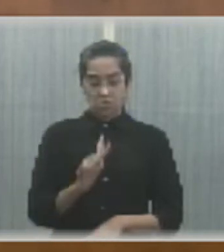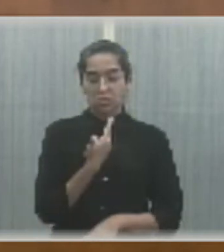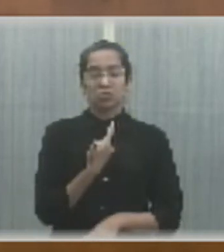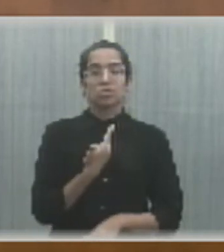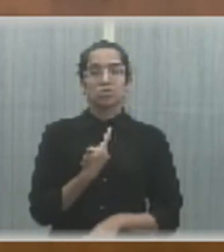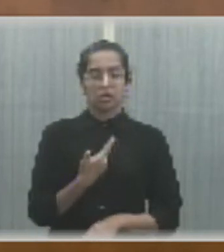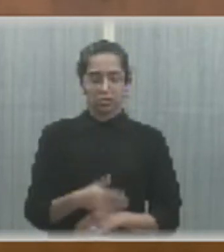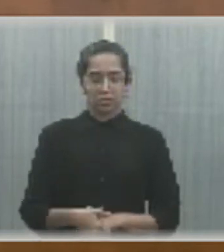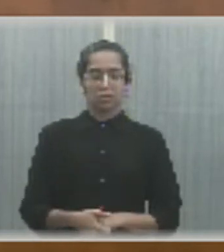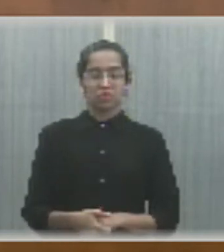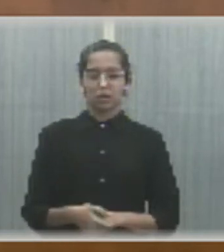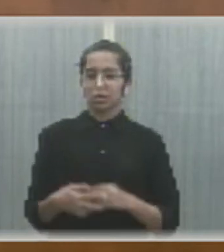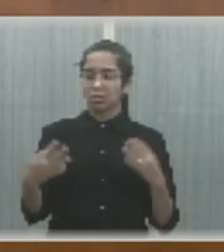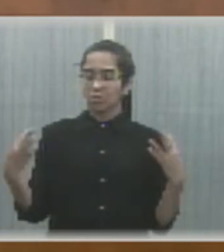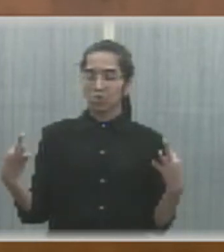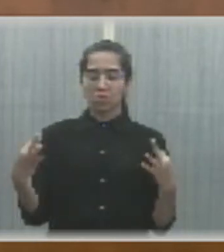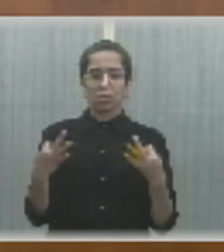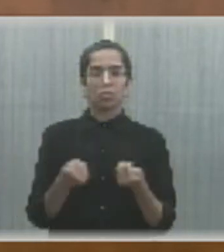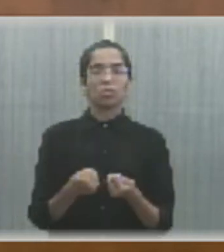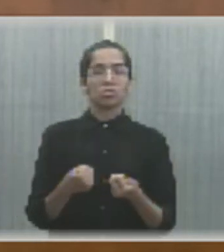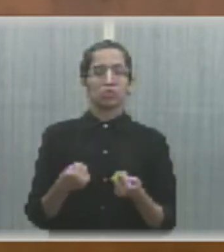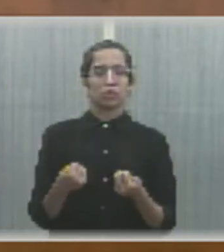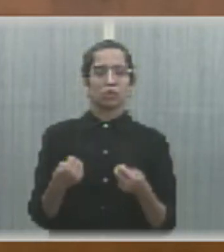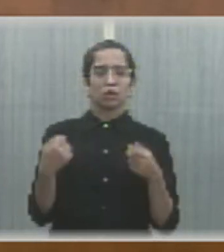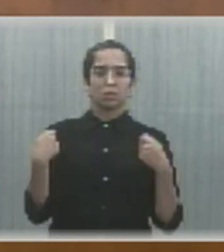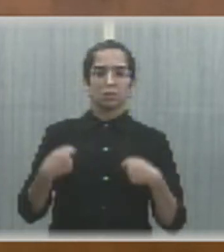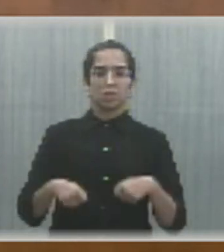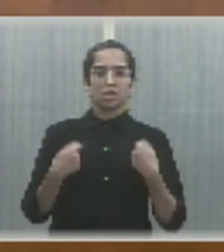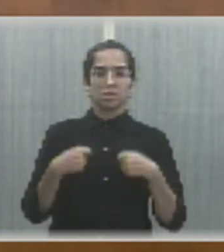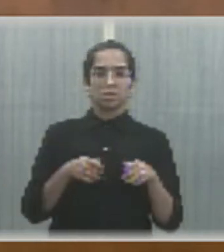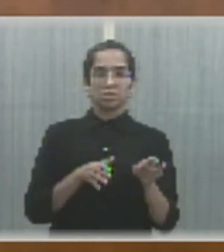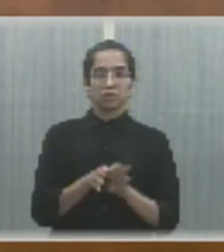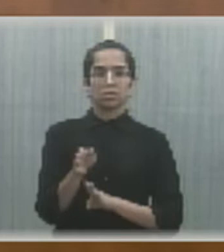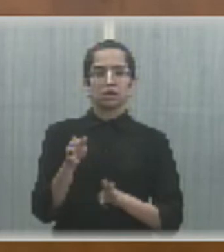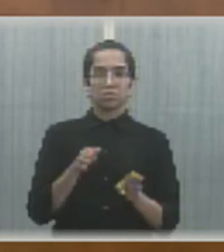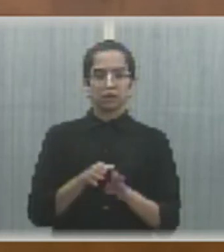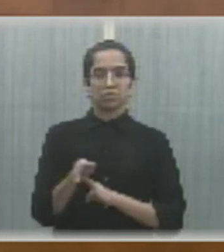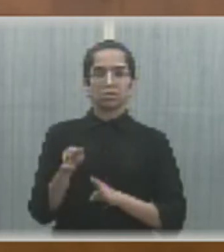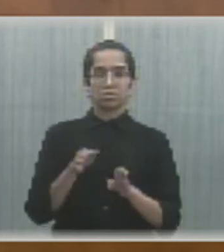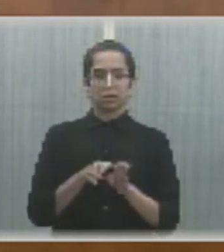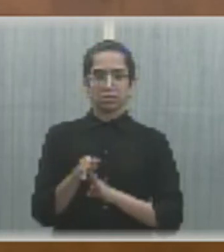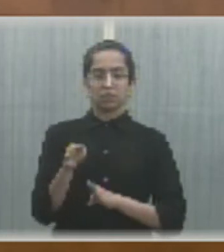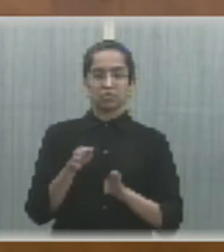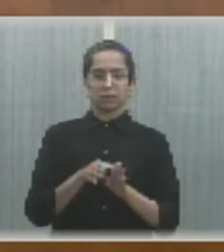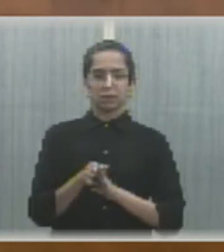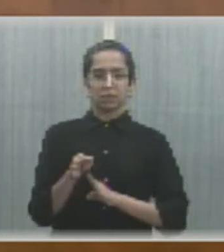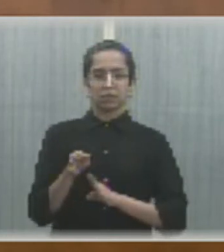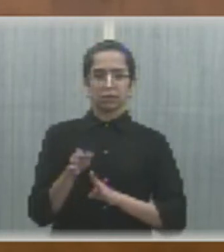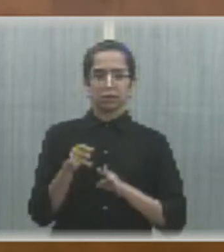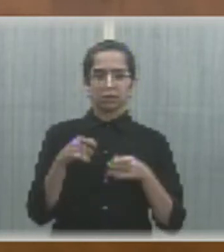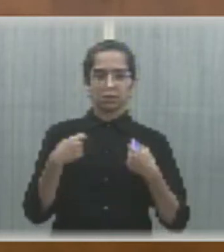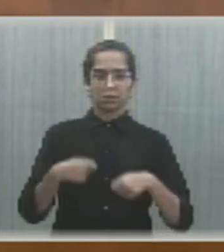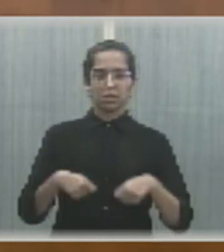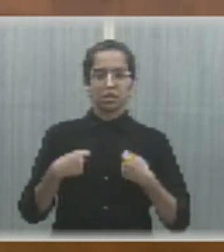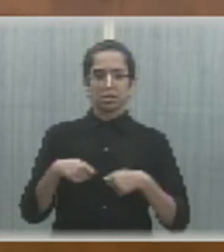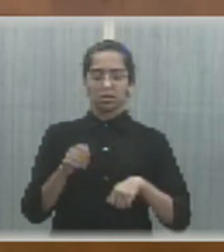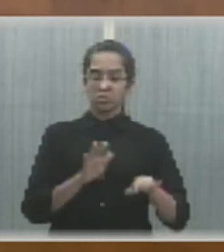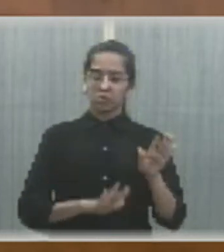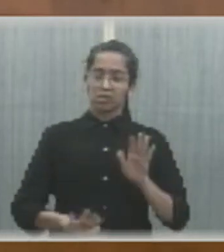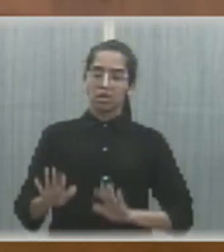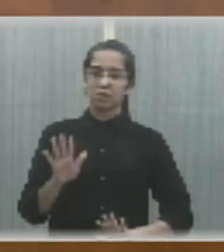invasivo. Tudo isso é preciso ter orientações, ter acompanhamento, ter um zelo